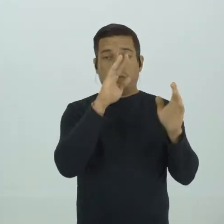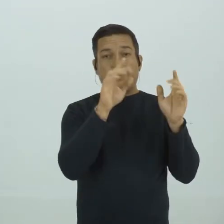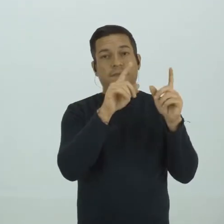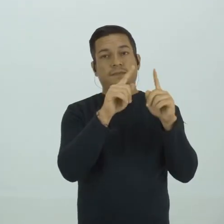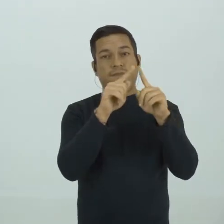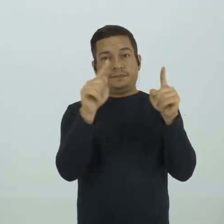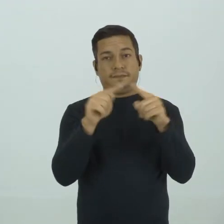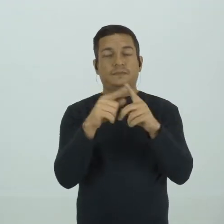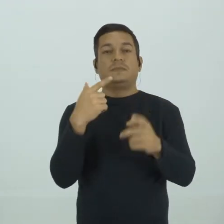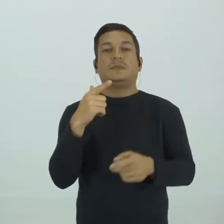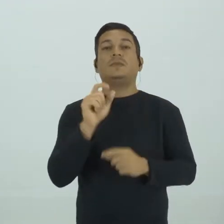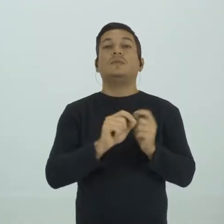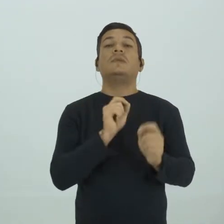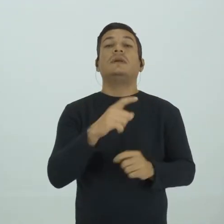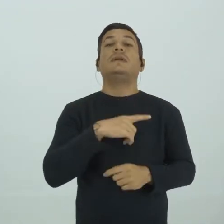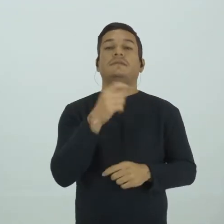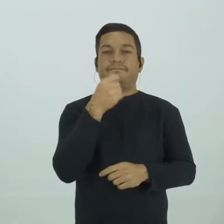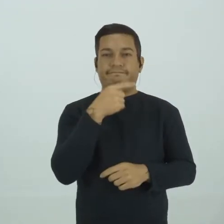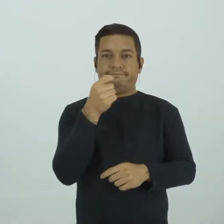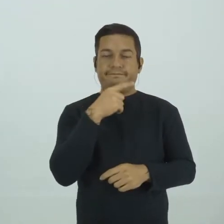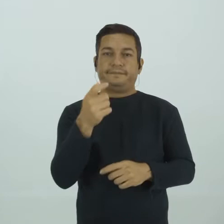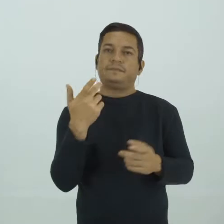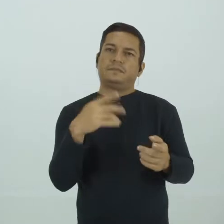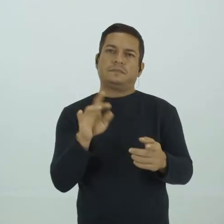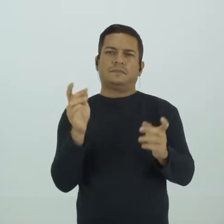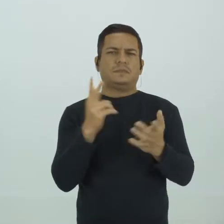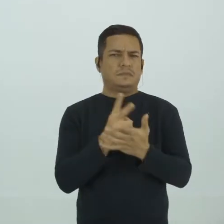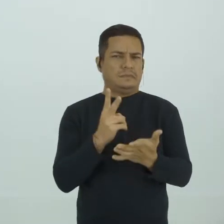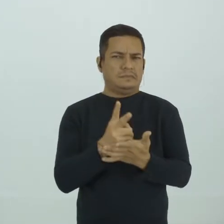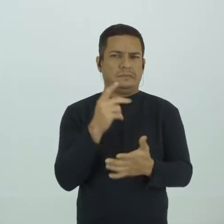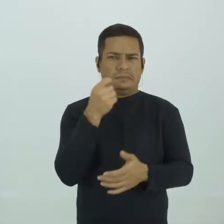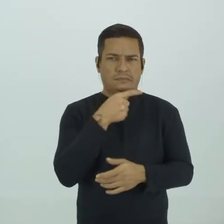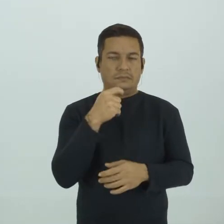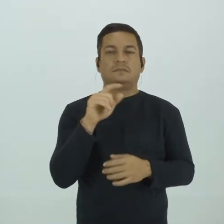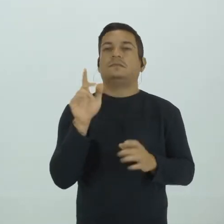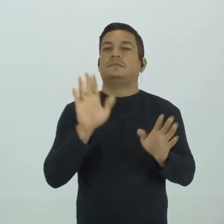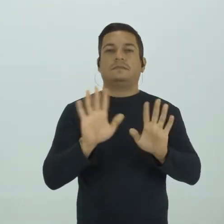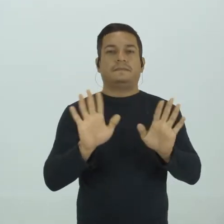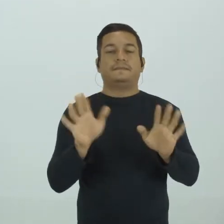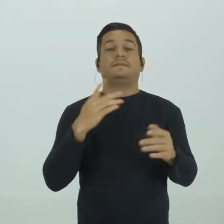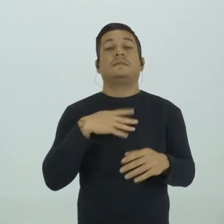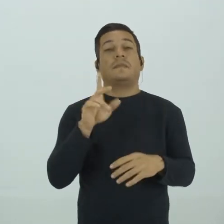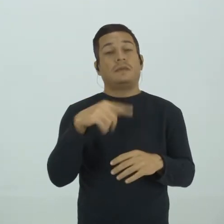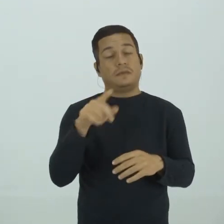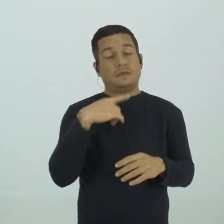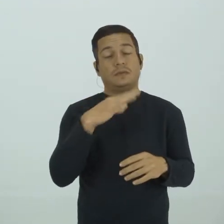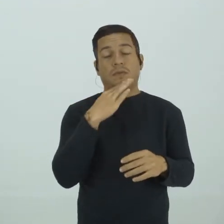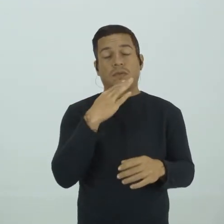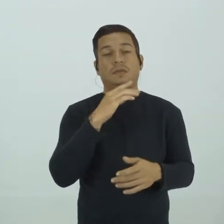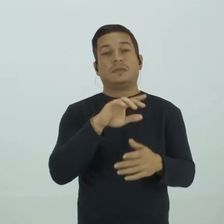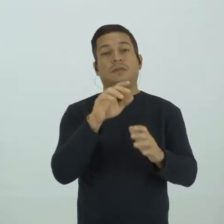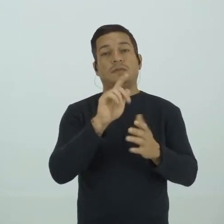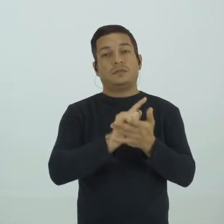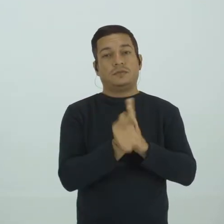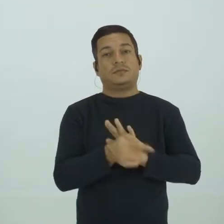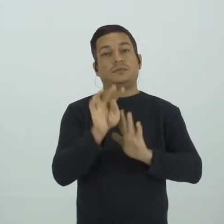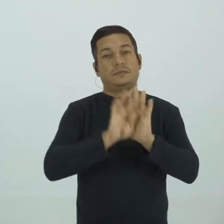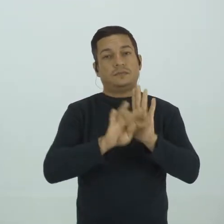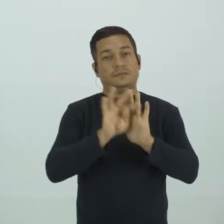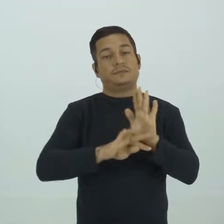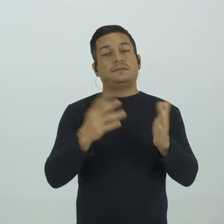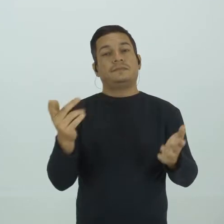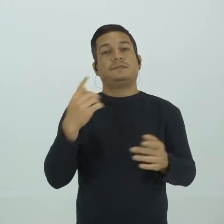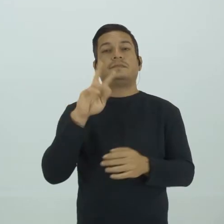humorística. Para recapitular algumas aulas anteriores, que nós já conhecemos um pouquinho desse gênero, a HQ, ou história em quadrinhos,